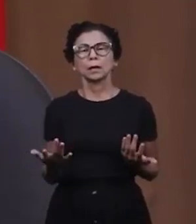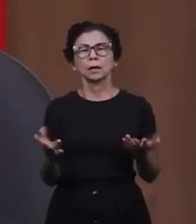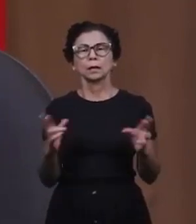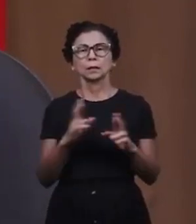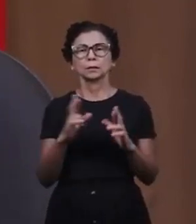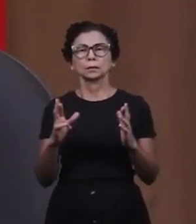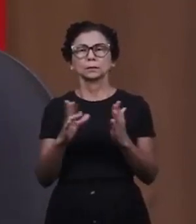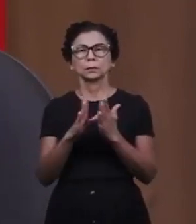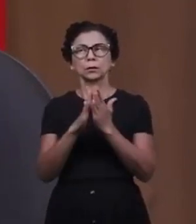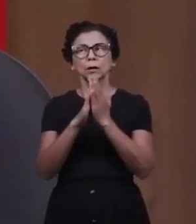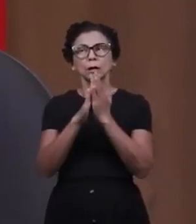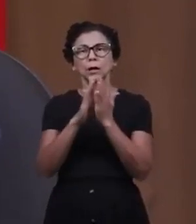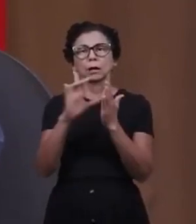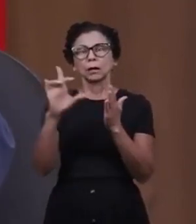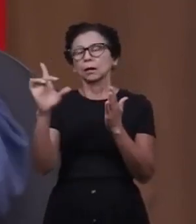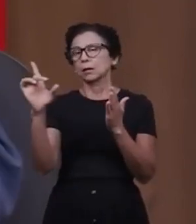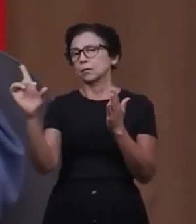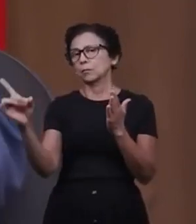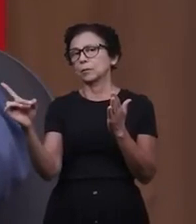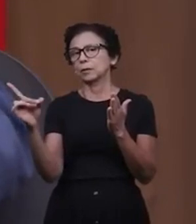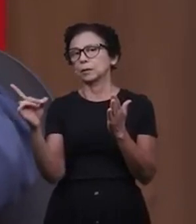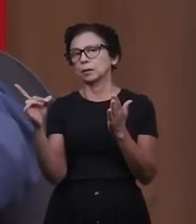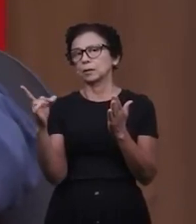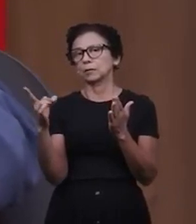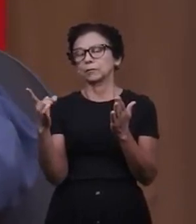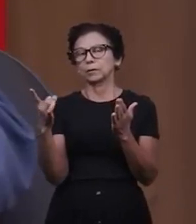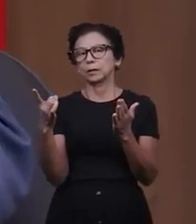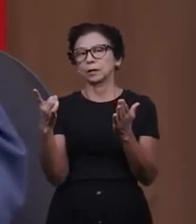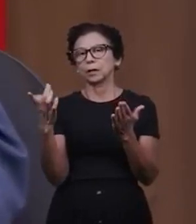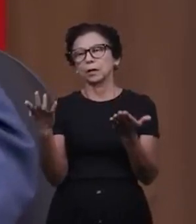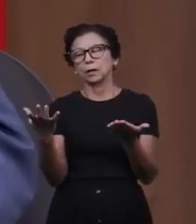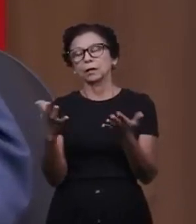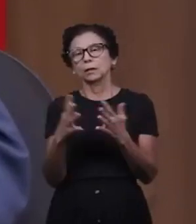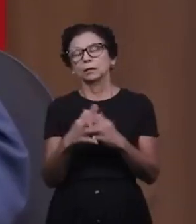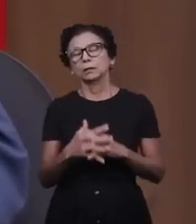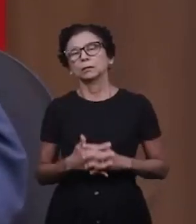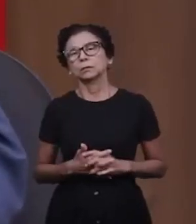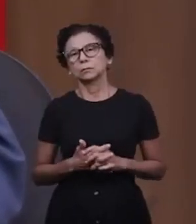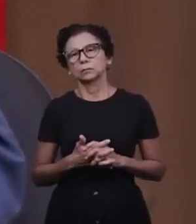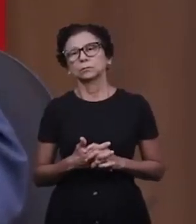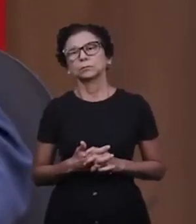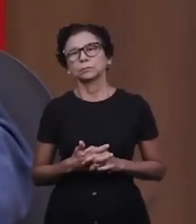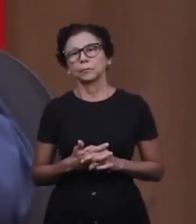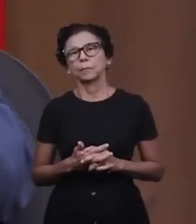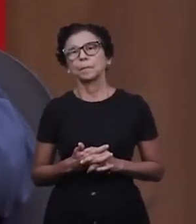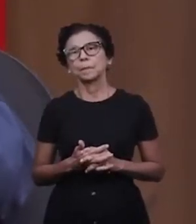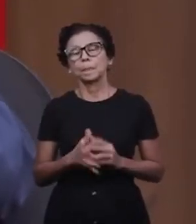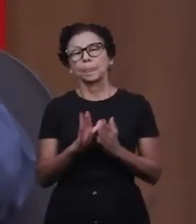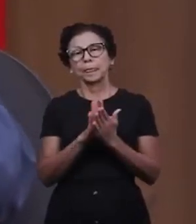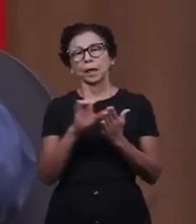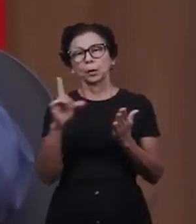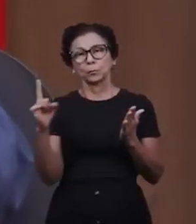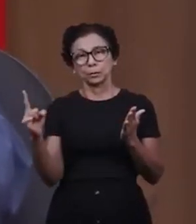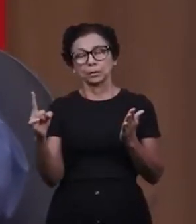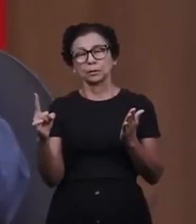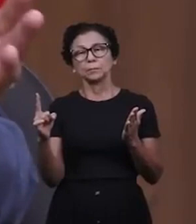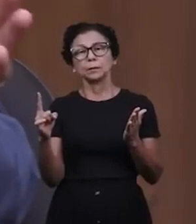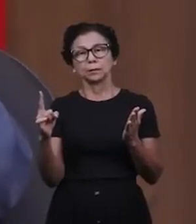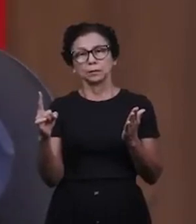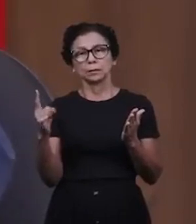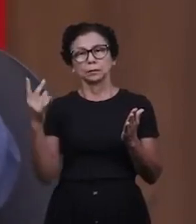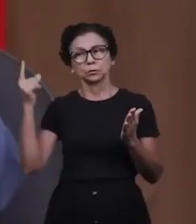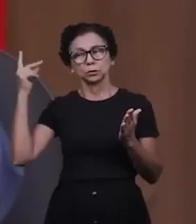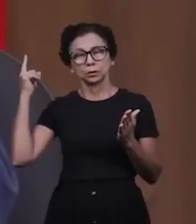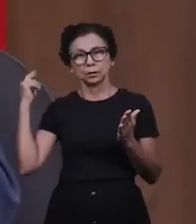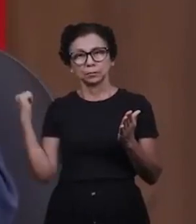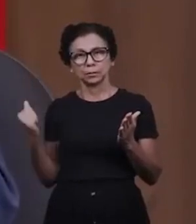ver a palavra de uma forma diferente. Isso ele mostra com clareza. A Bíblia, a palavra de Deus naquela